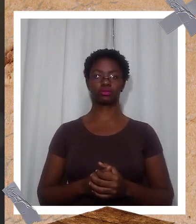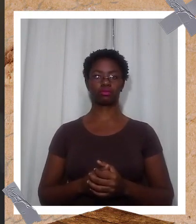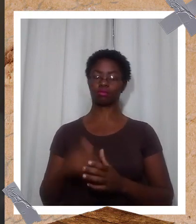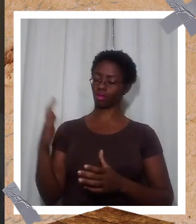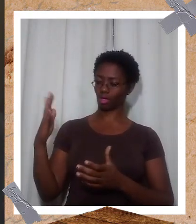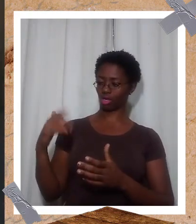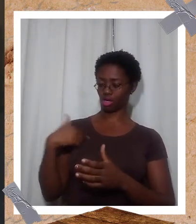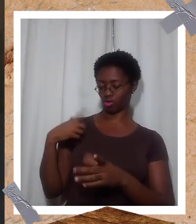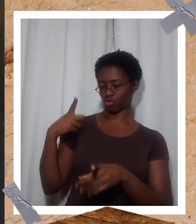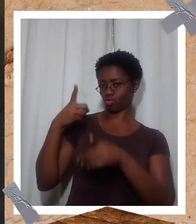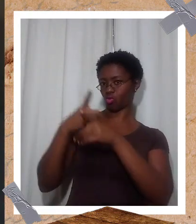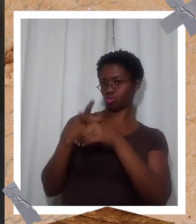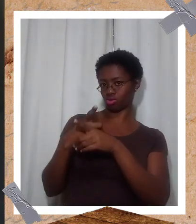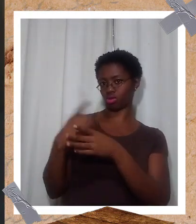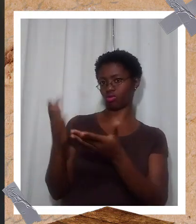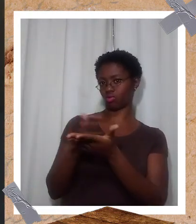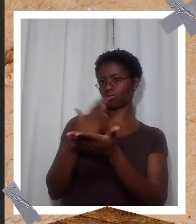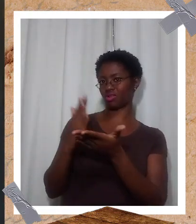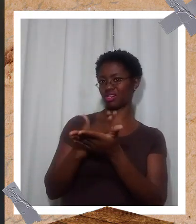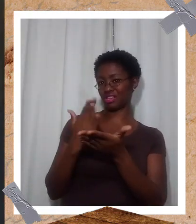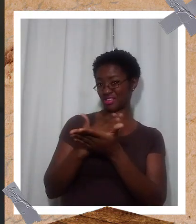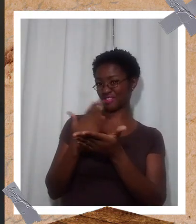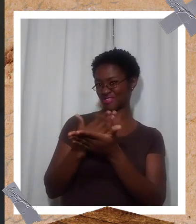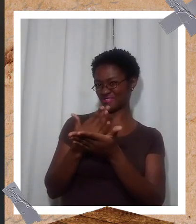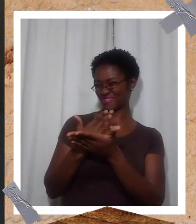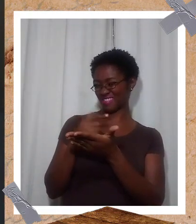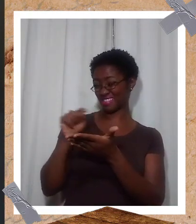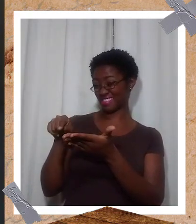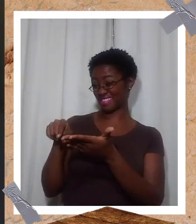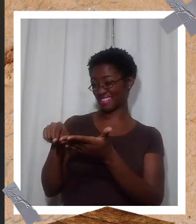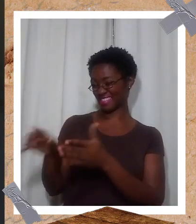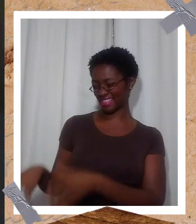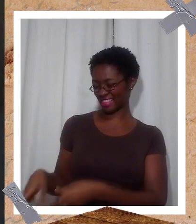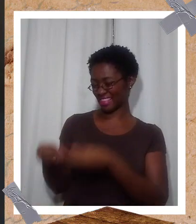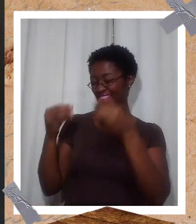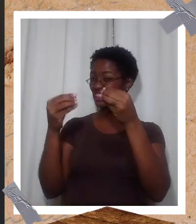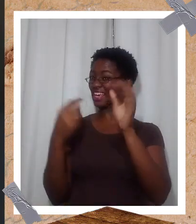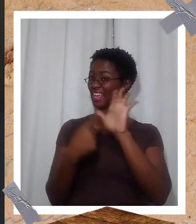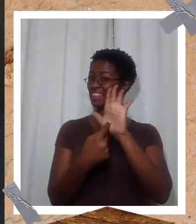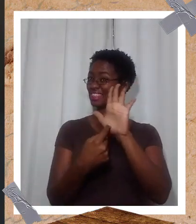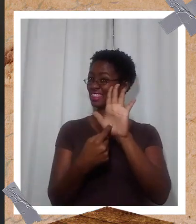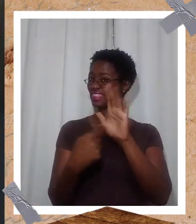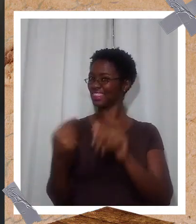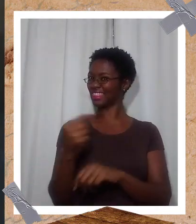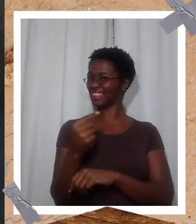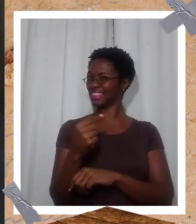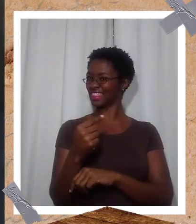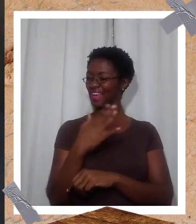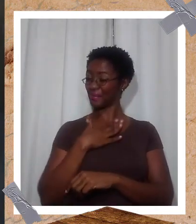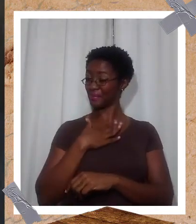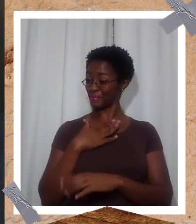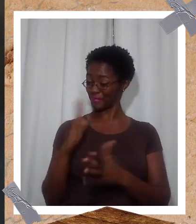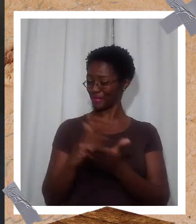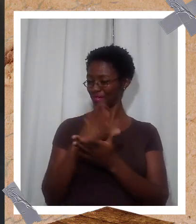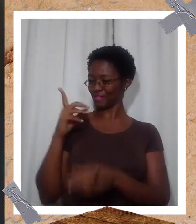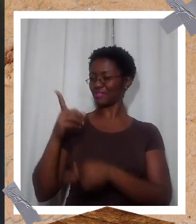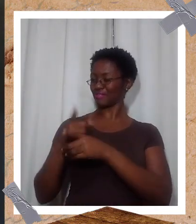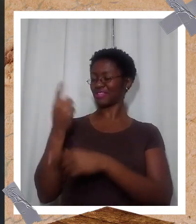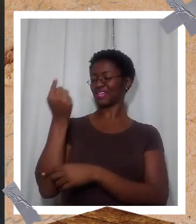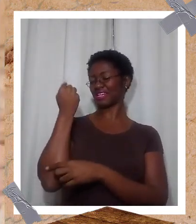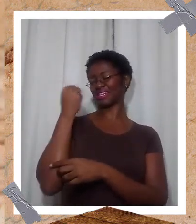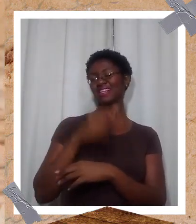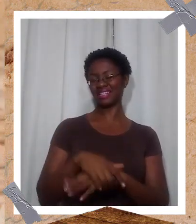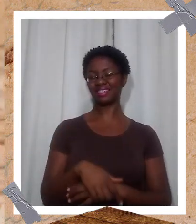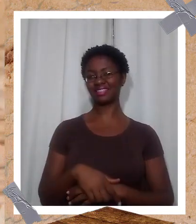o livro que eu encontrei no lixão. Ah! Uau! Esse daqui foi o Dom